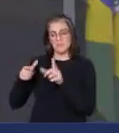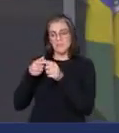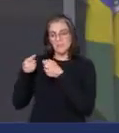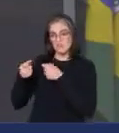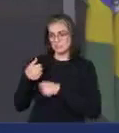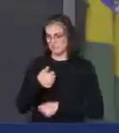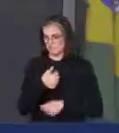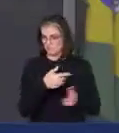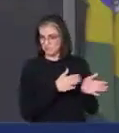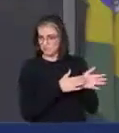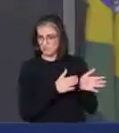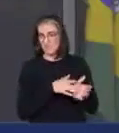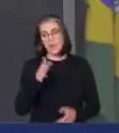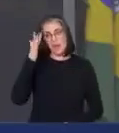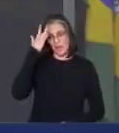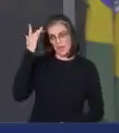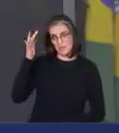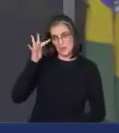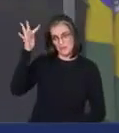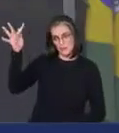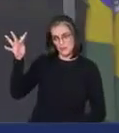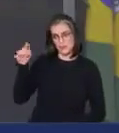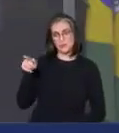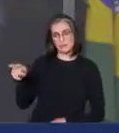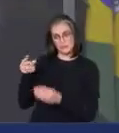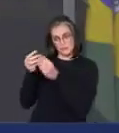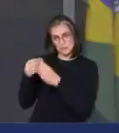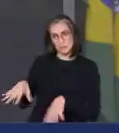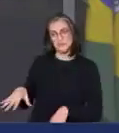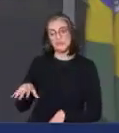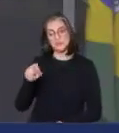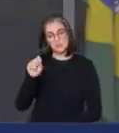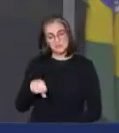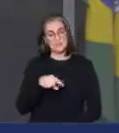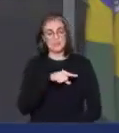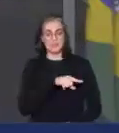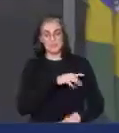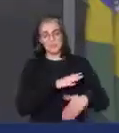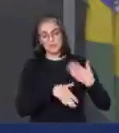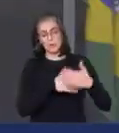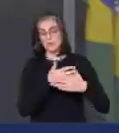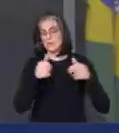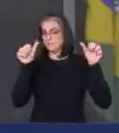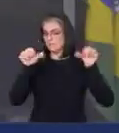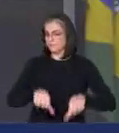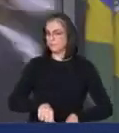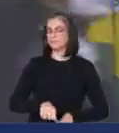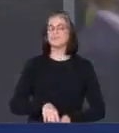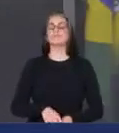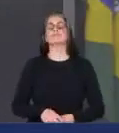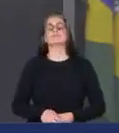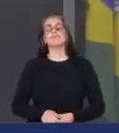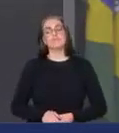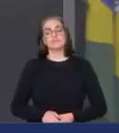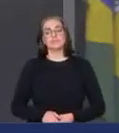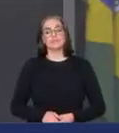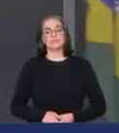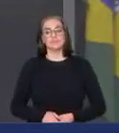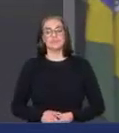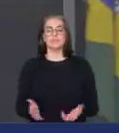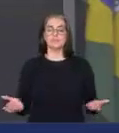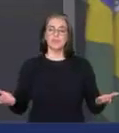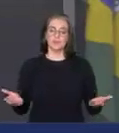processo. Um processo, sim, malditamente revolucionário. E hoje ilustrado por um tribunal